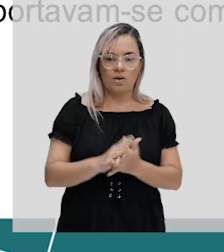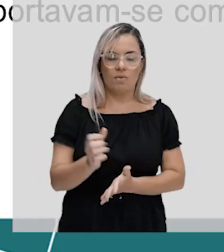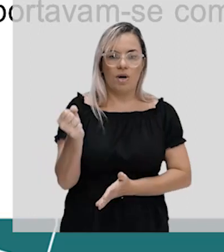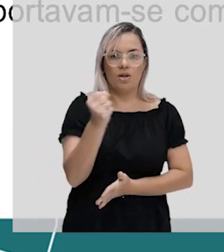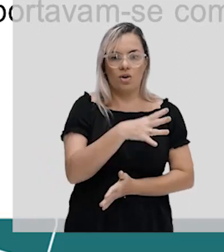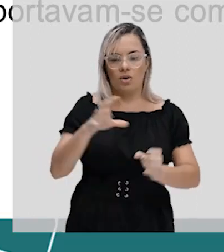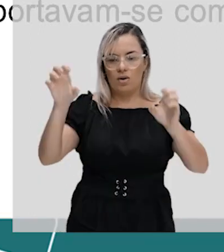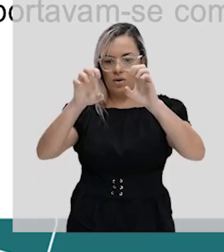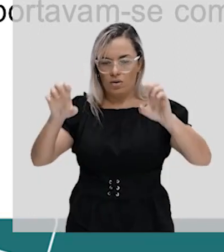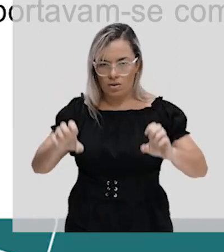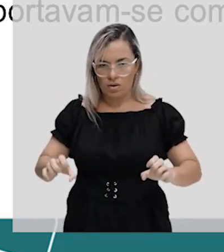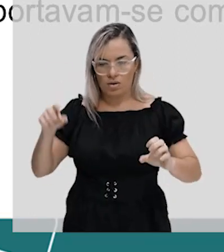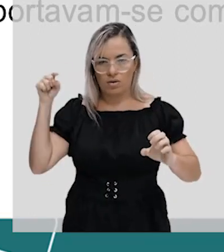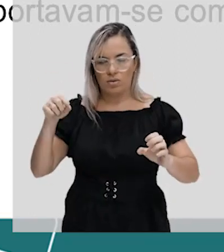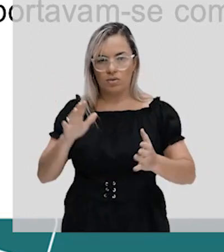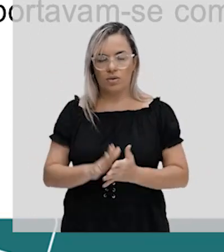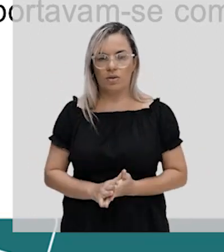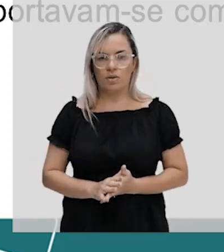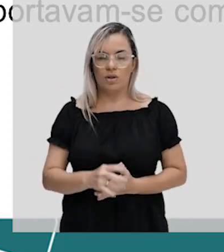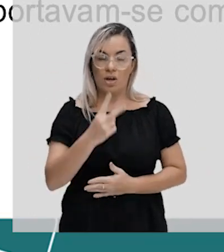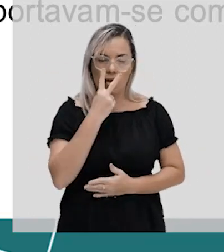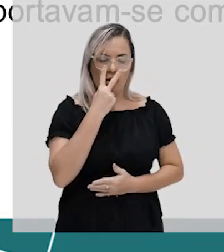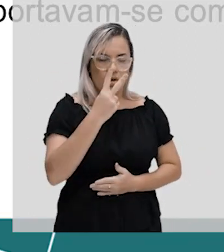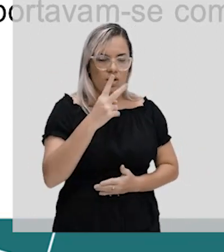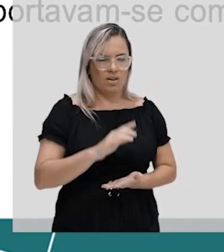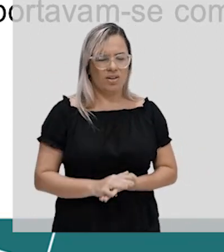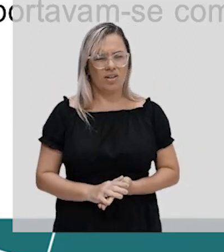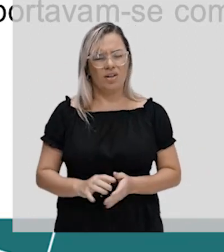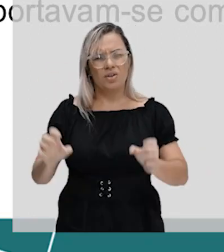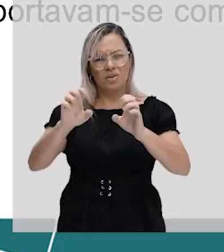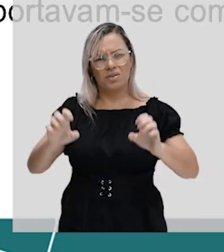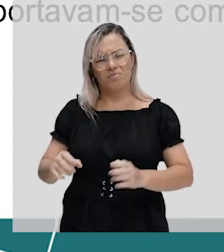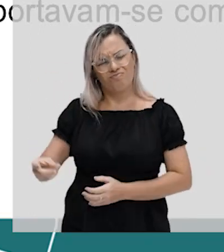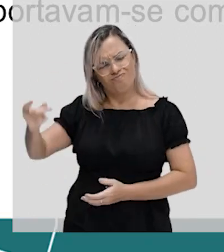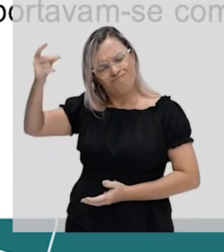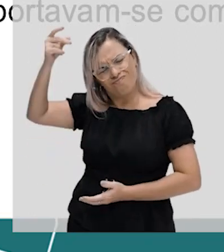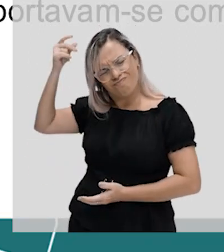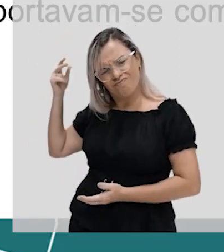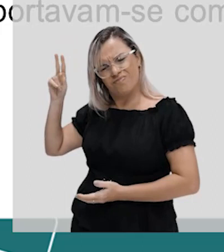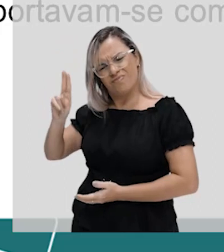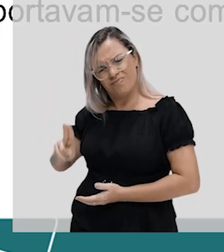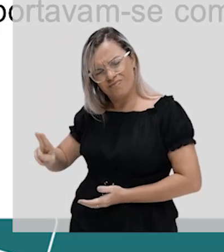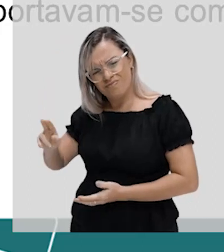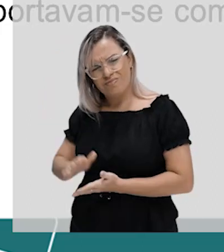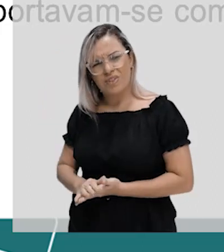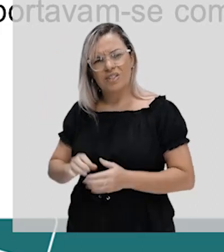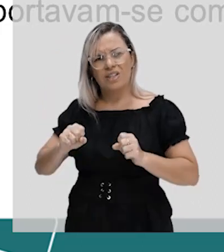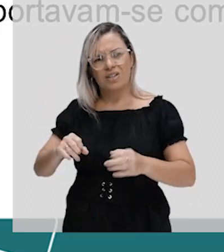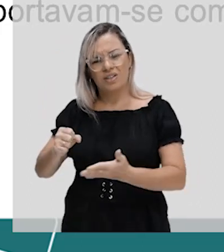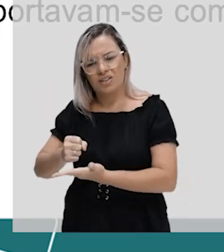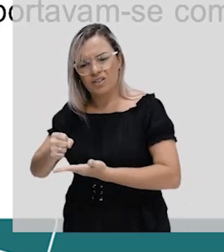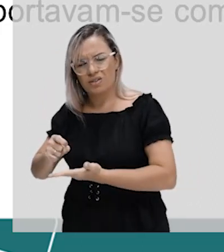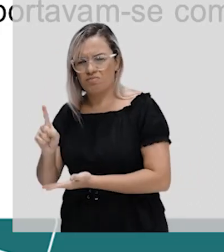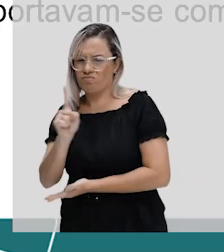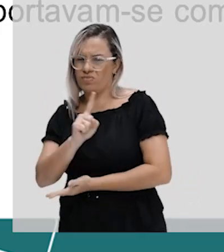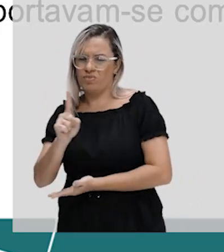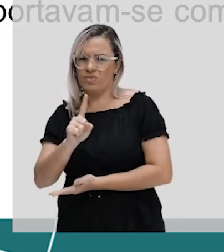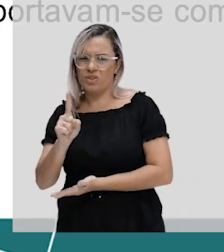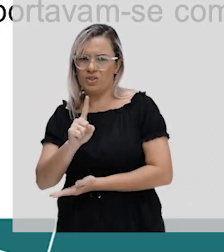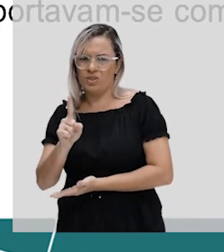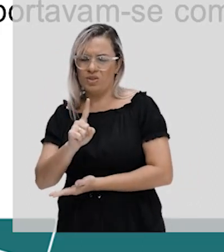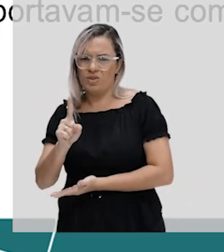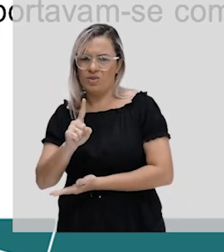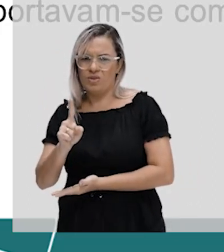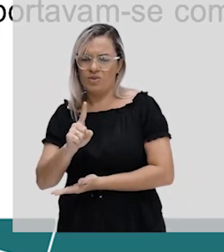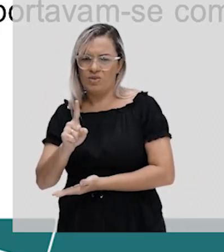estrutura. Então ele achava ali que a estrutura que existia na época das universidades e da educação básica não era o suficiente, não era